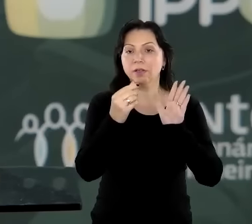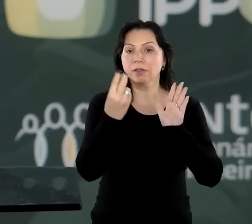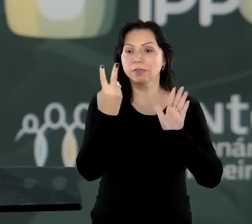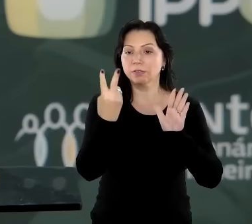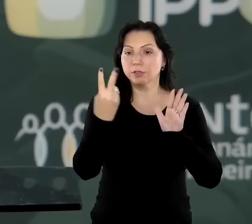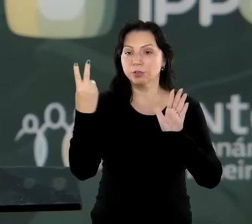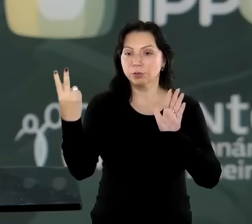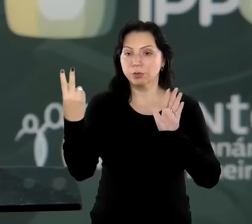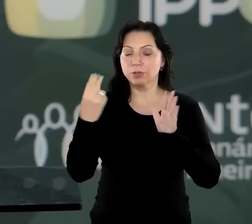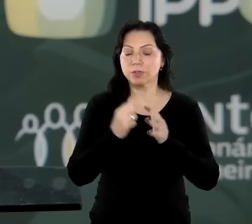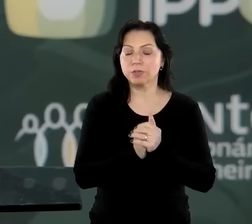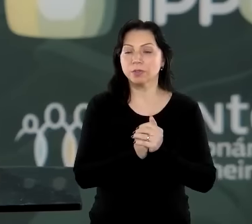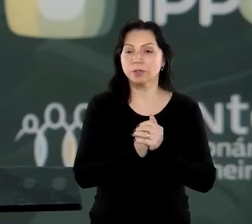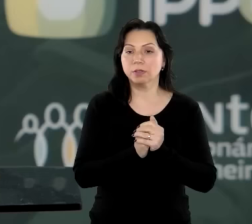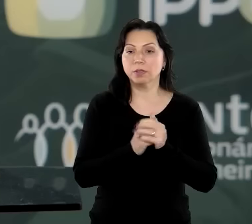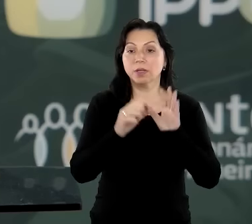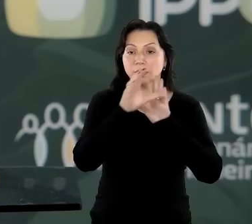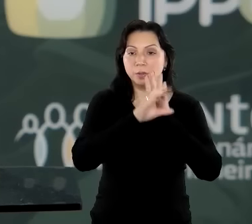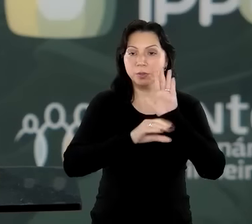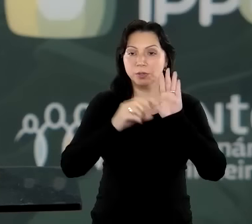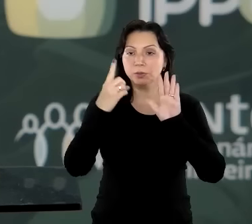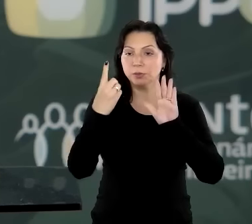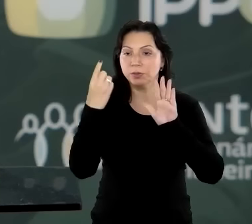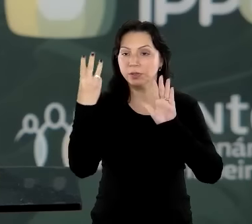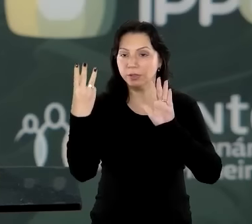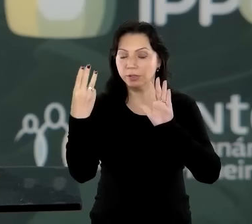Hebreus 13, versos de 1 a 22.